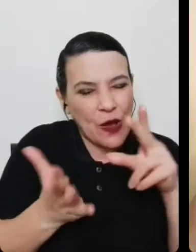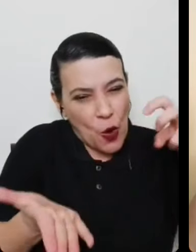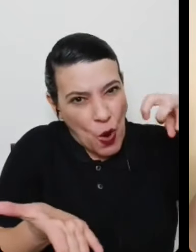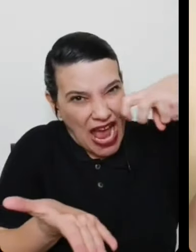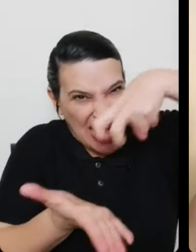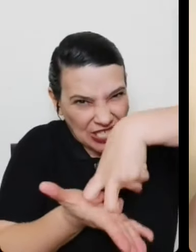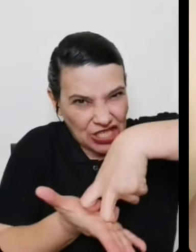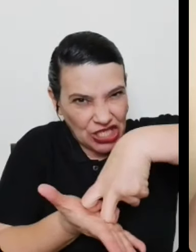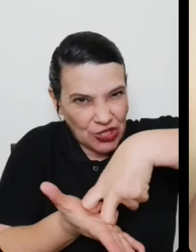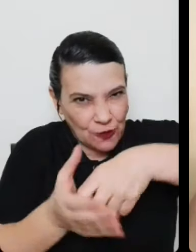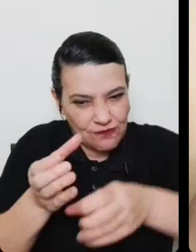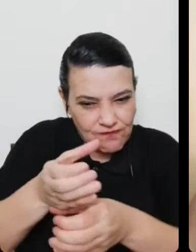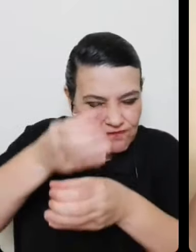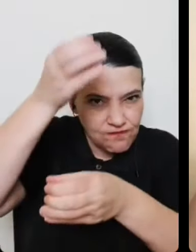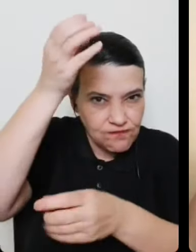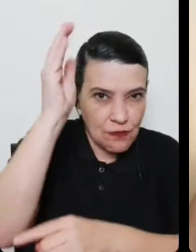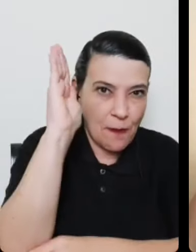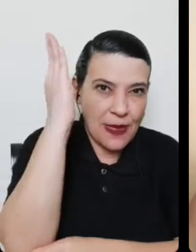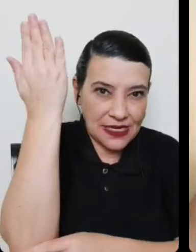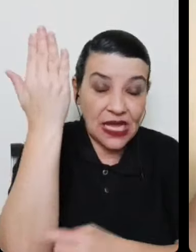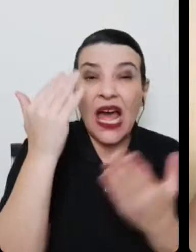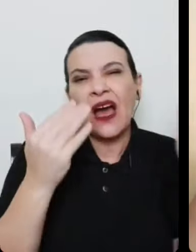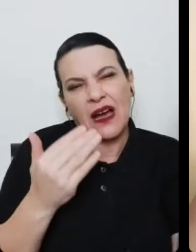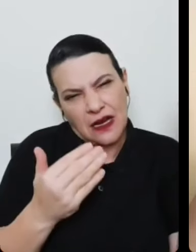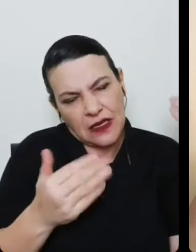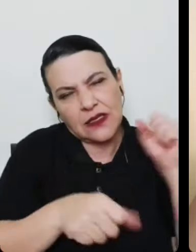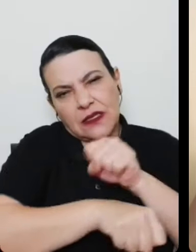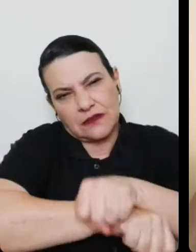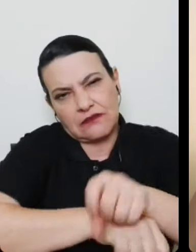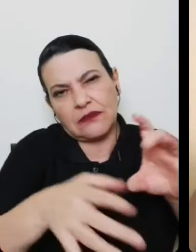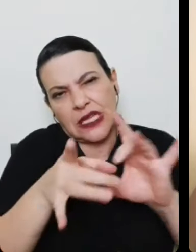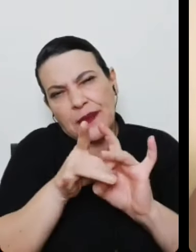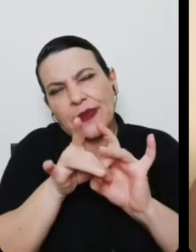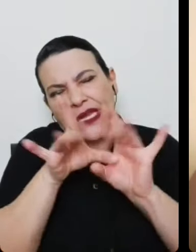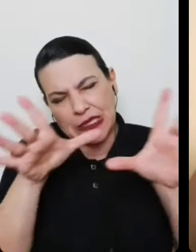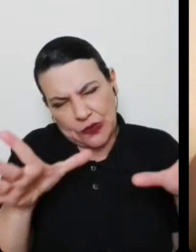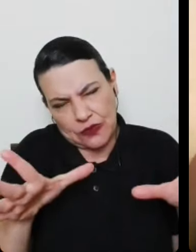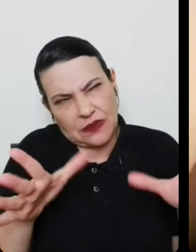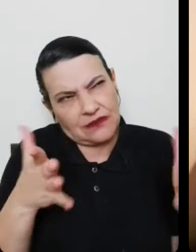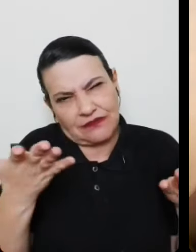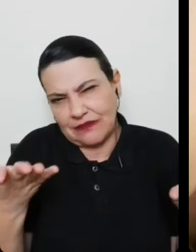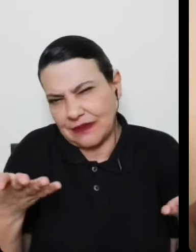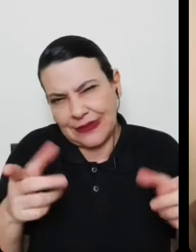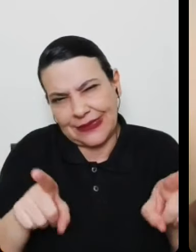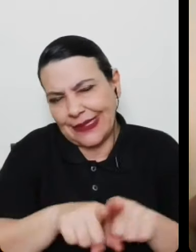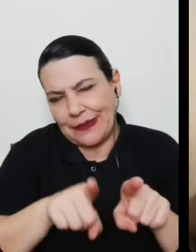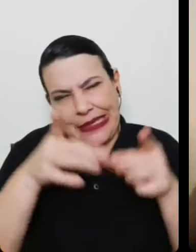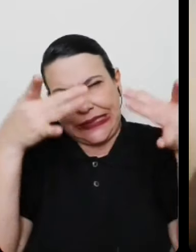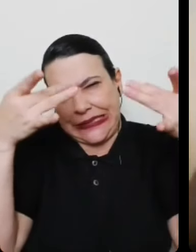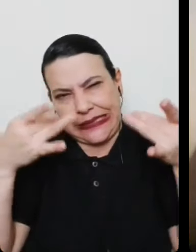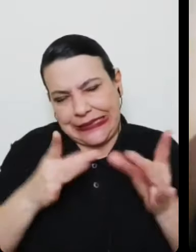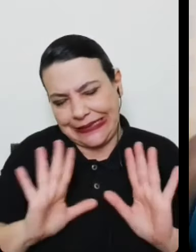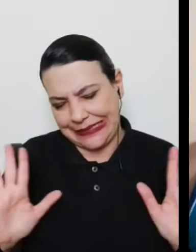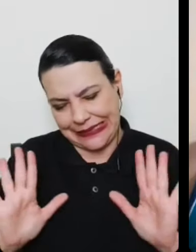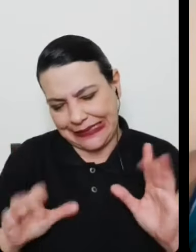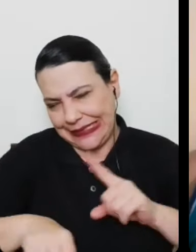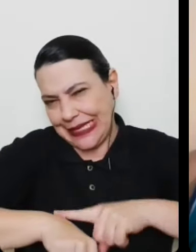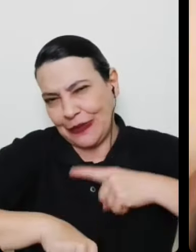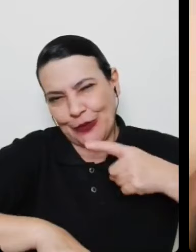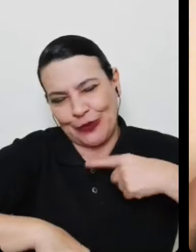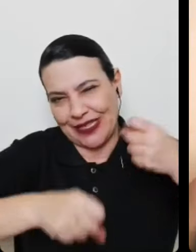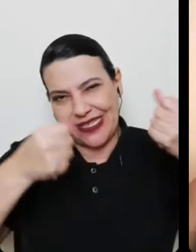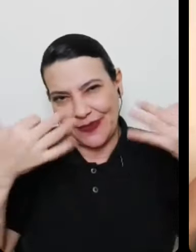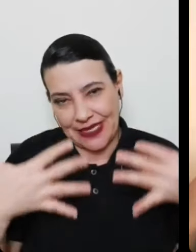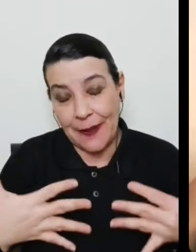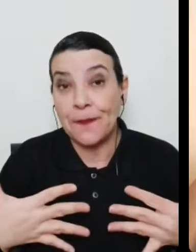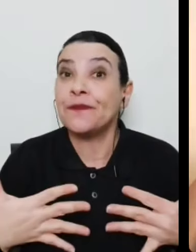antes de ter a abolição e tal. Aí tem uma questão aí que eu também não quero entrar, porque é muito pouco tempo. Mas